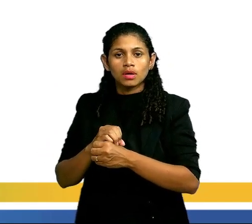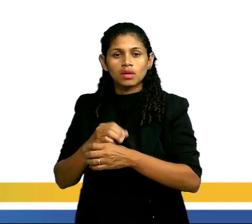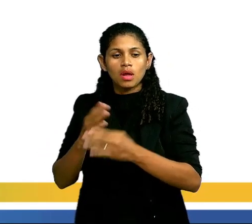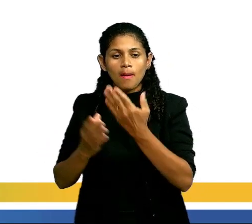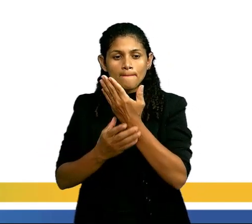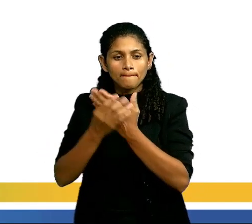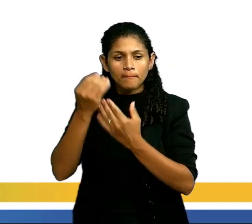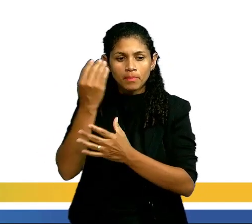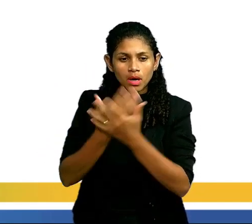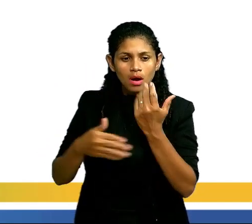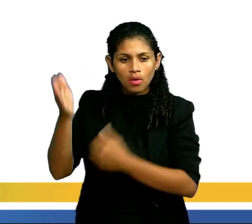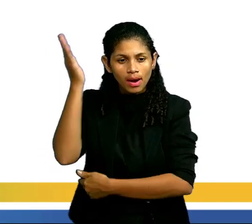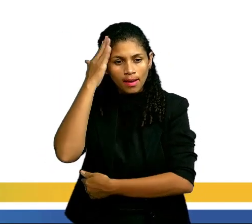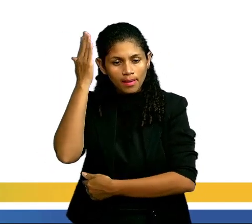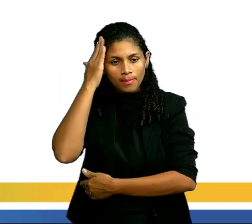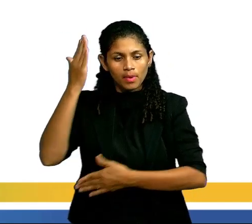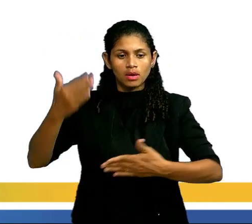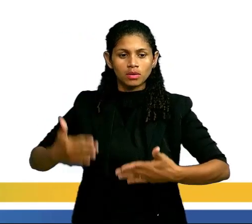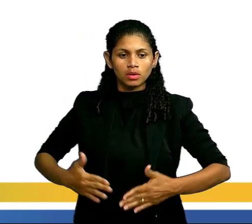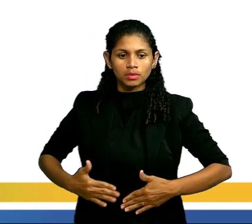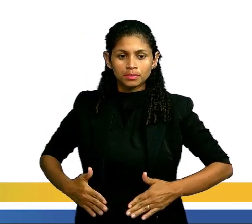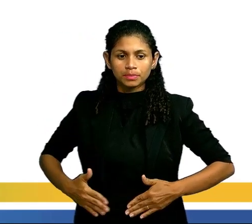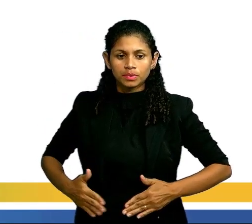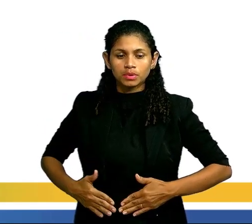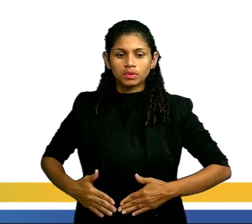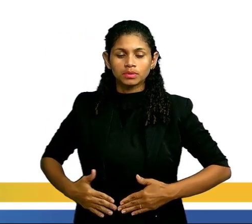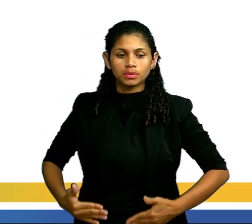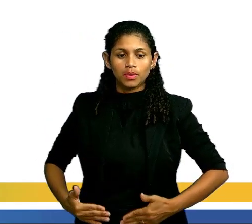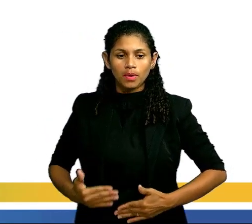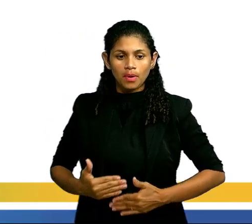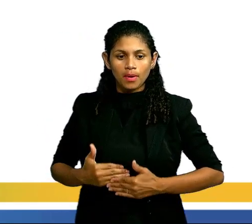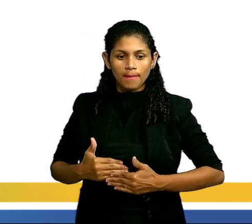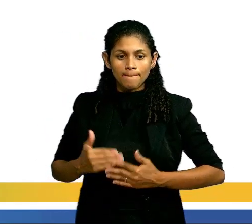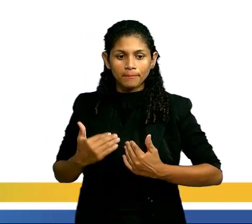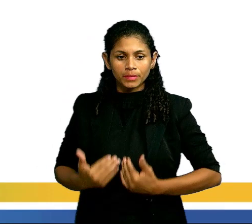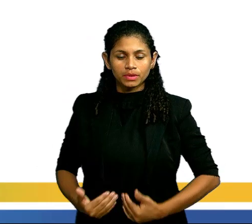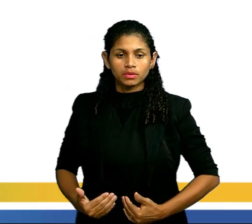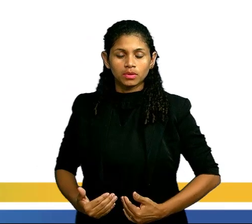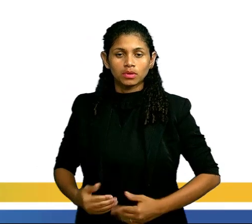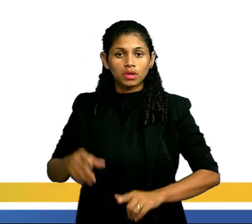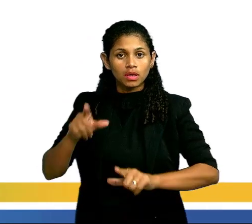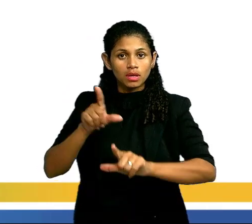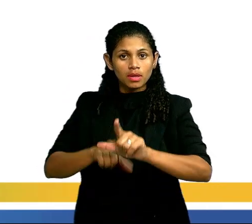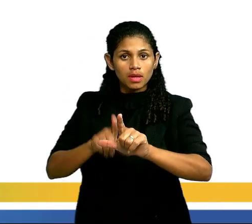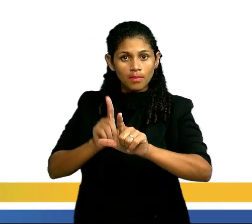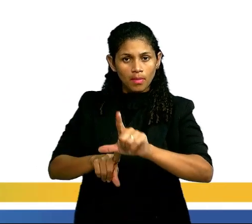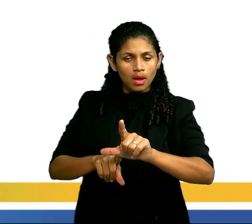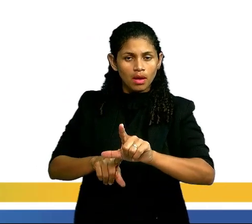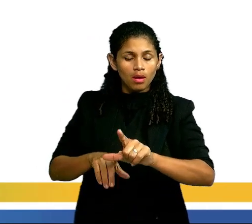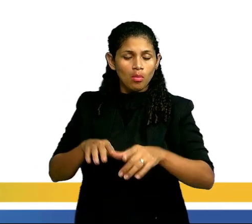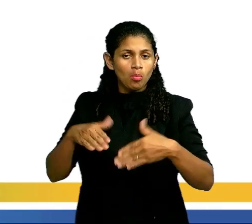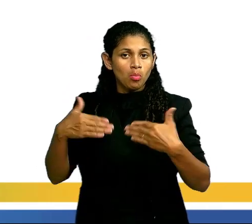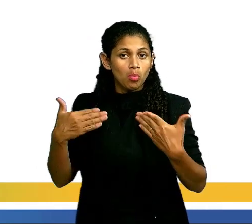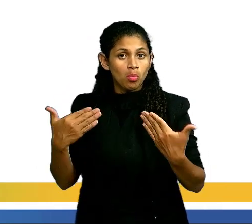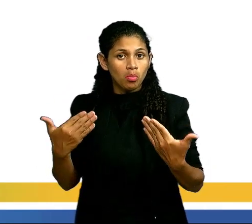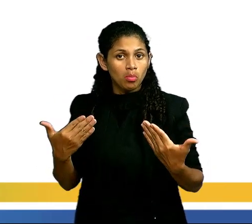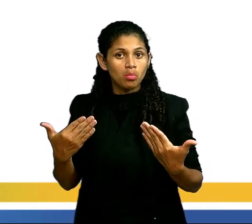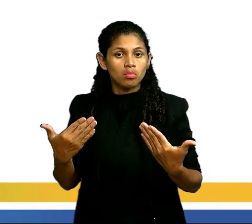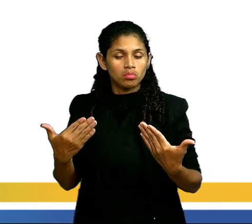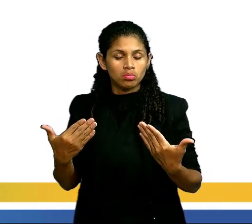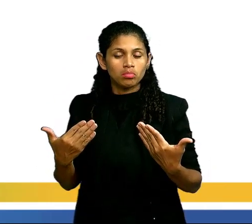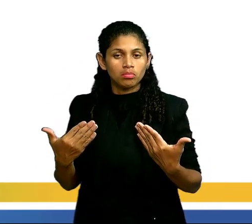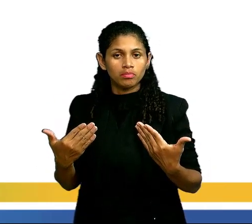cabeça, letra C, tórax, letra D, abdômen e letra E, pés. É importante lembrar que a questão está querendo saber da